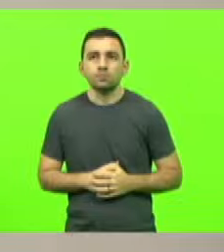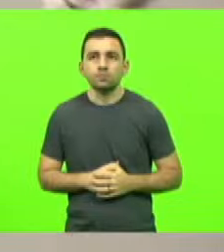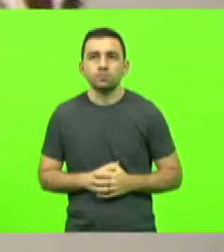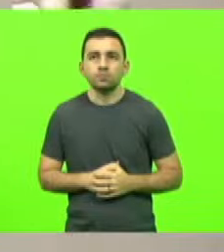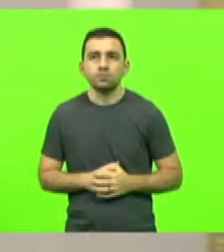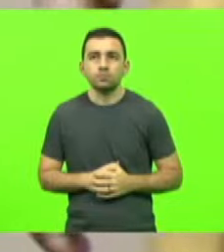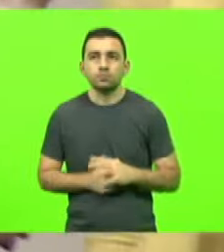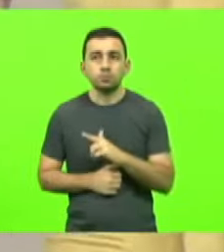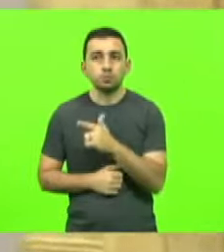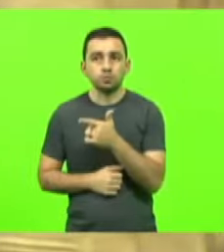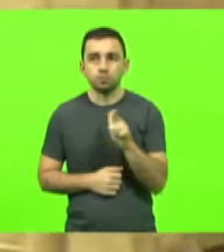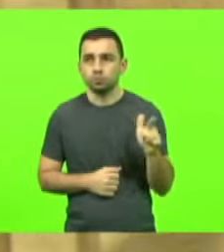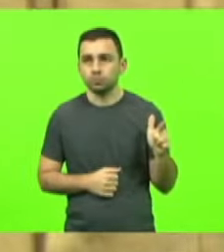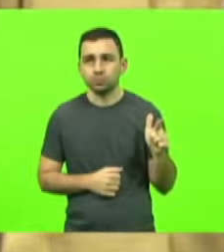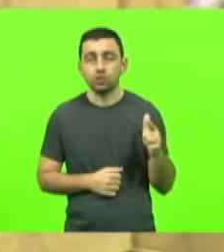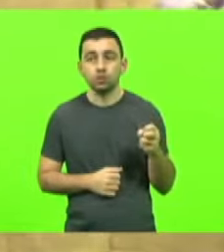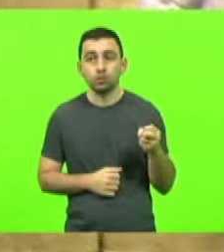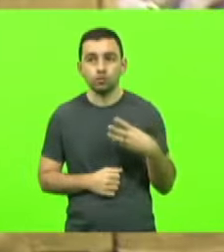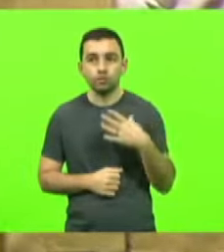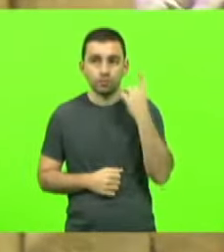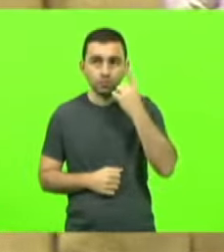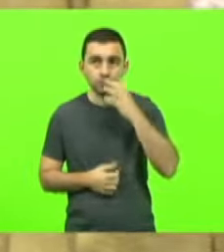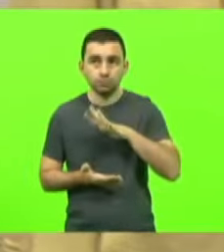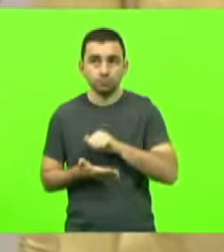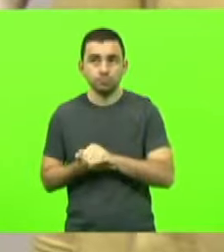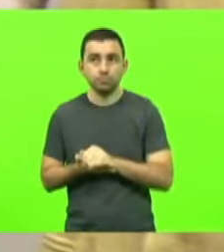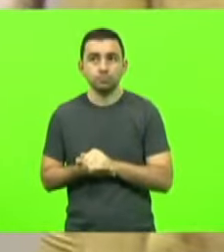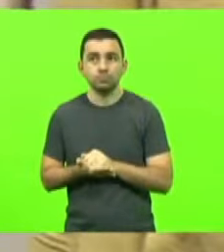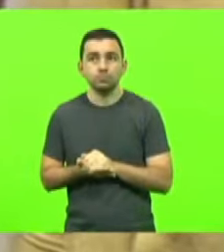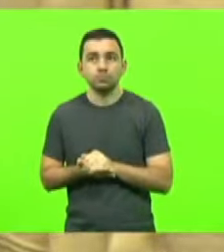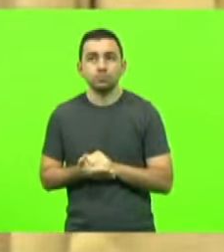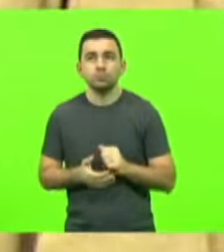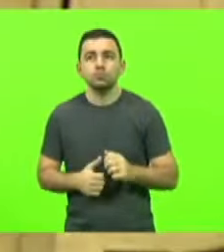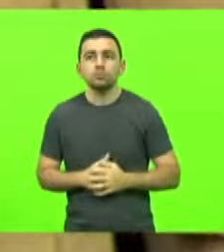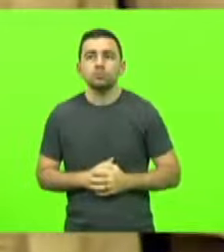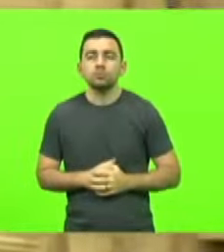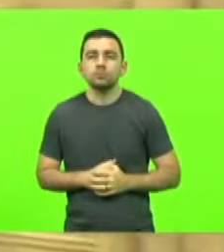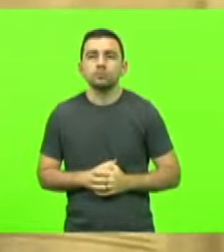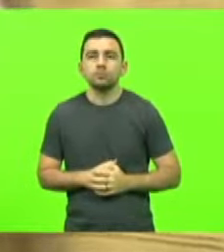Não havendo novos deputados inscritos,